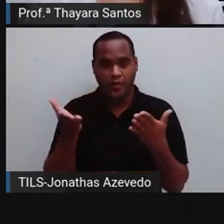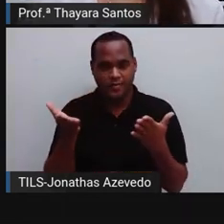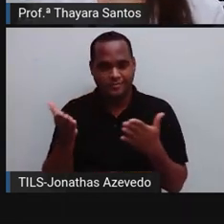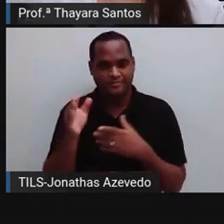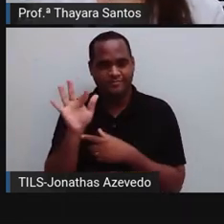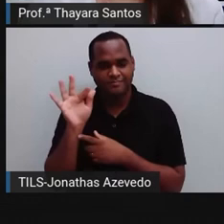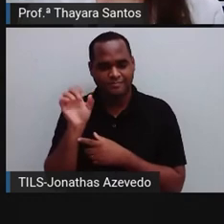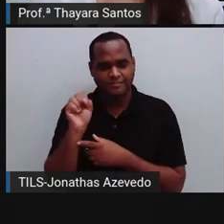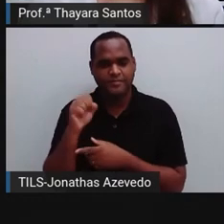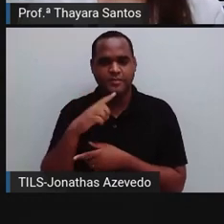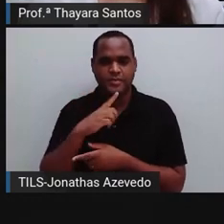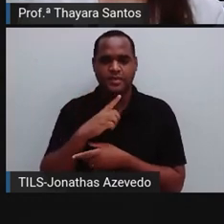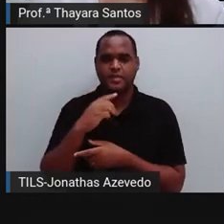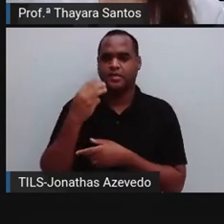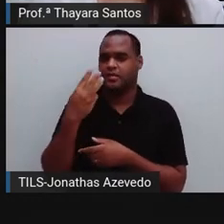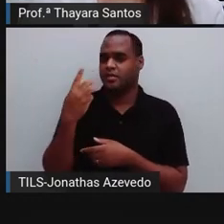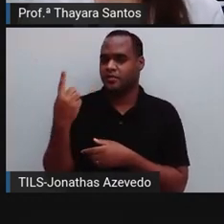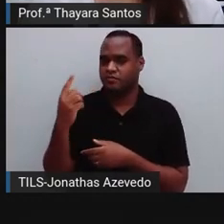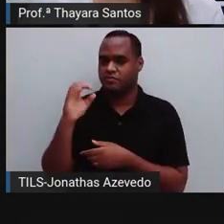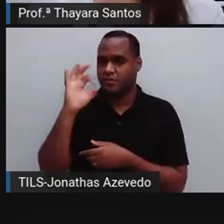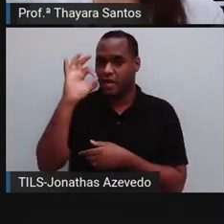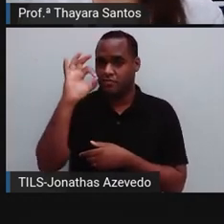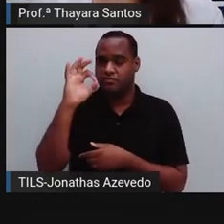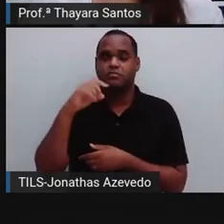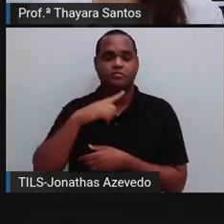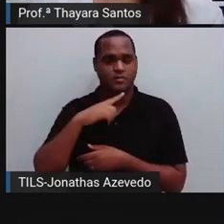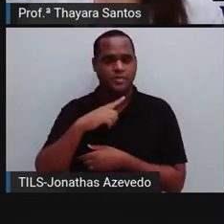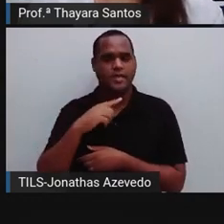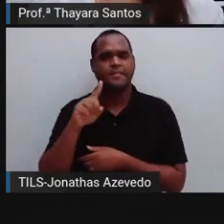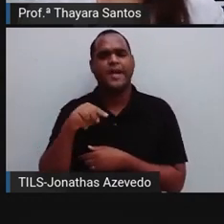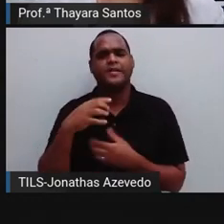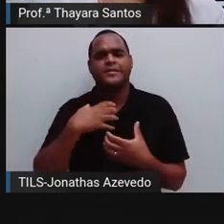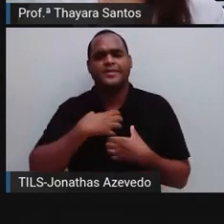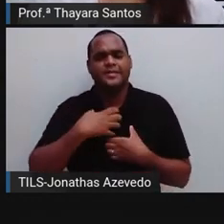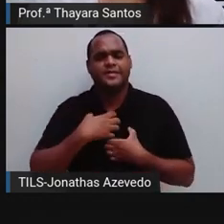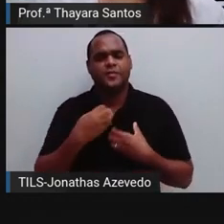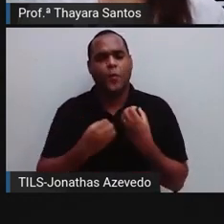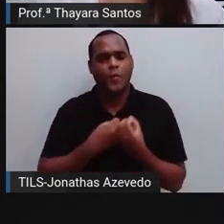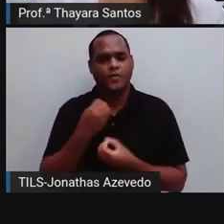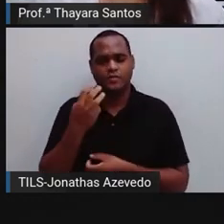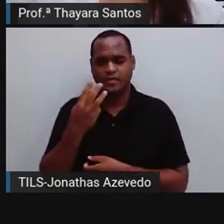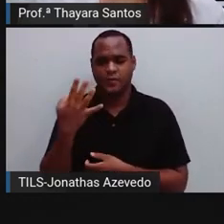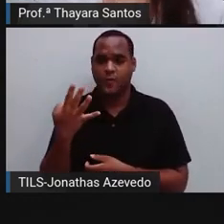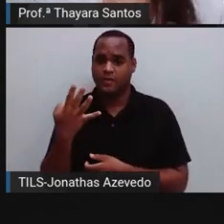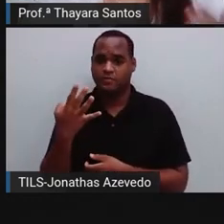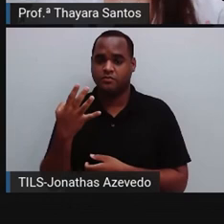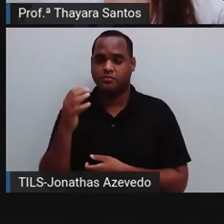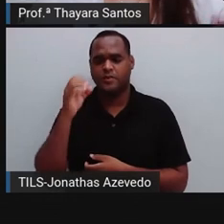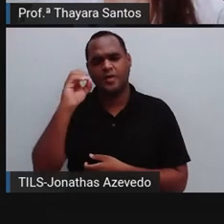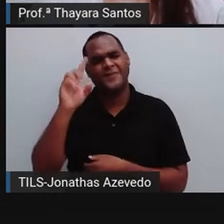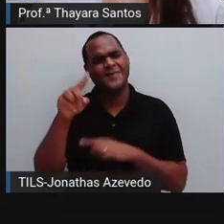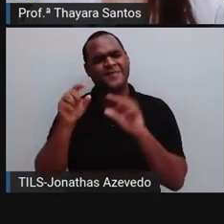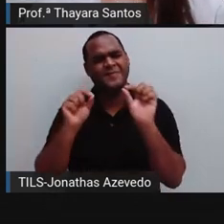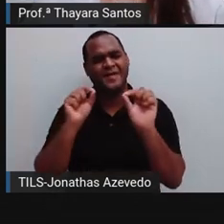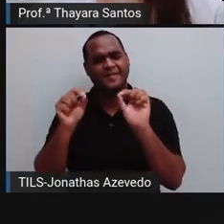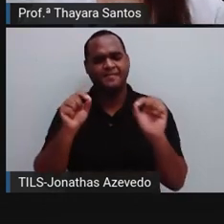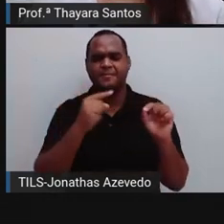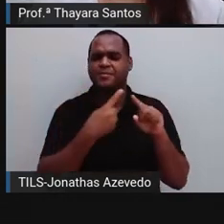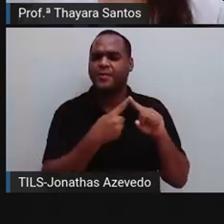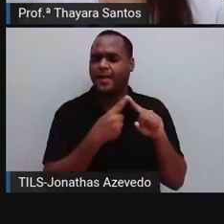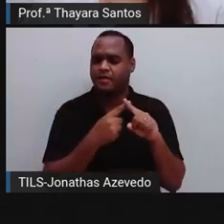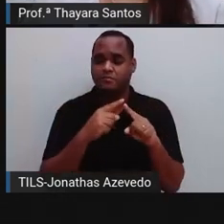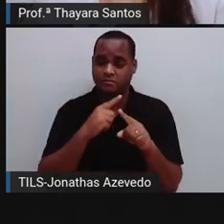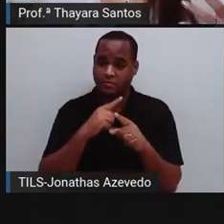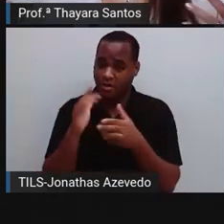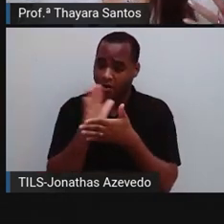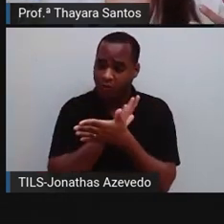hoje em Feira está 31 graus e a sensação térmica está 34 graus. Por que será isso? A gente tem